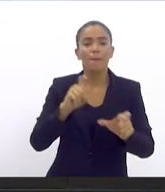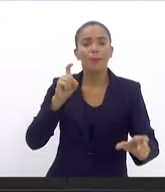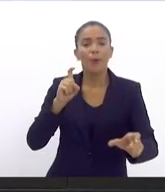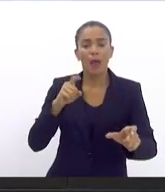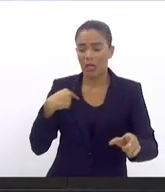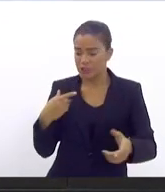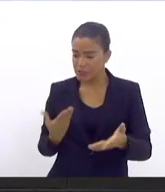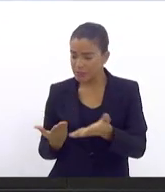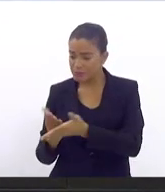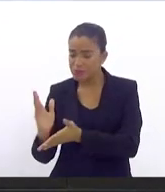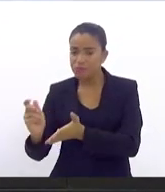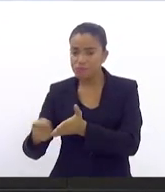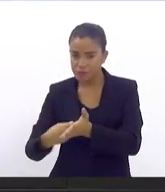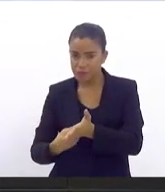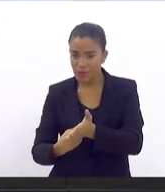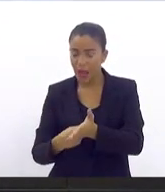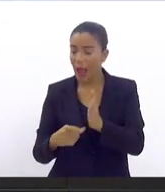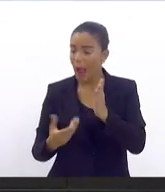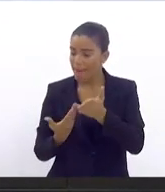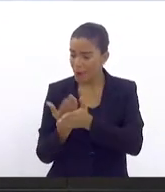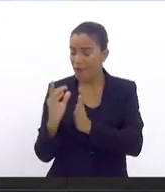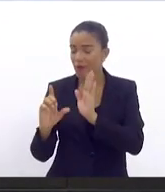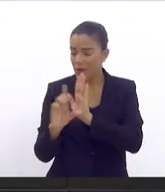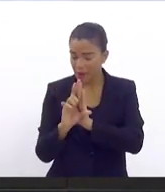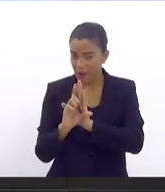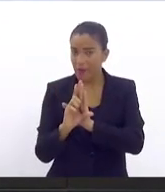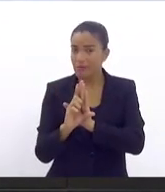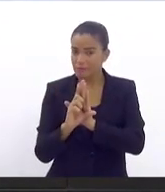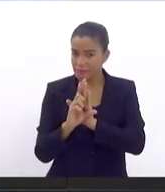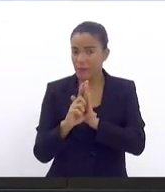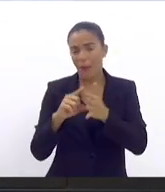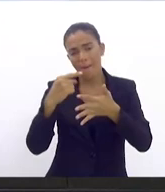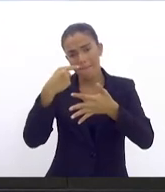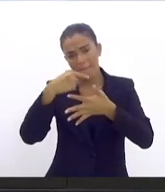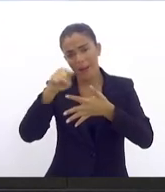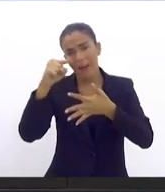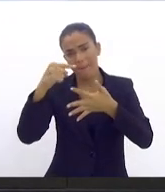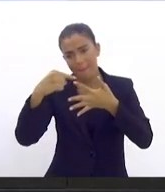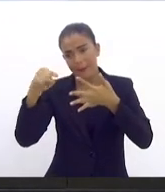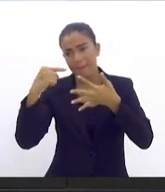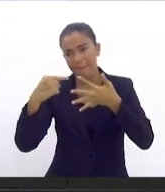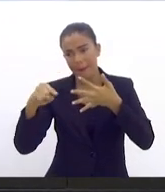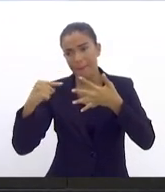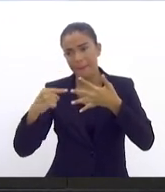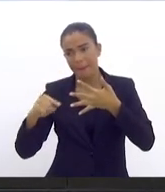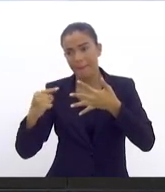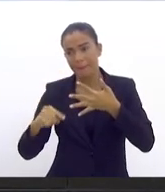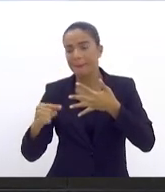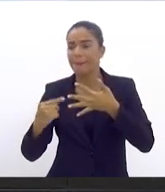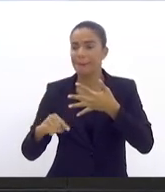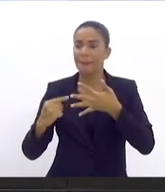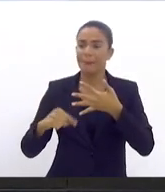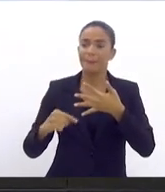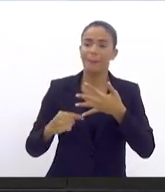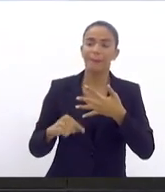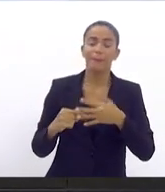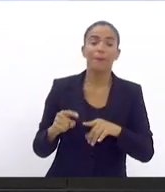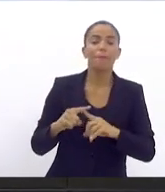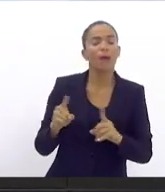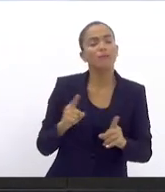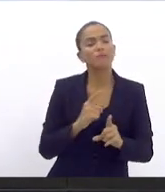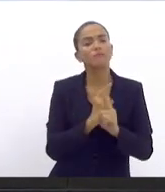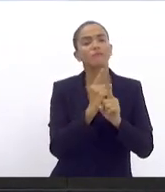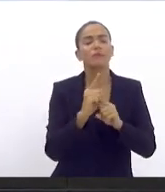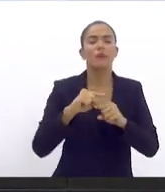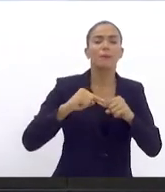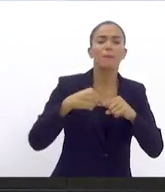produz aqui. A gente aprova uma lei, ainda com todas essas cautelas que a deputada Dani tomou na técnica legislativa, mas a gente se depara lá